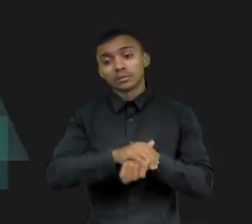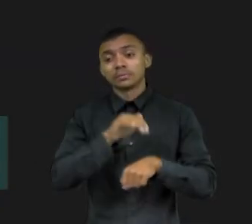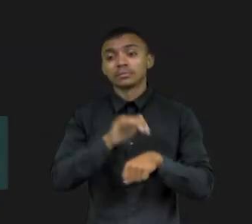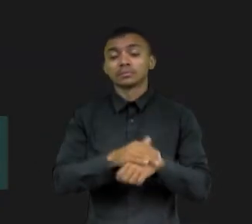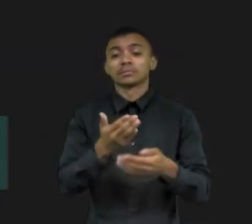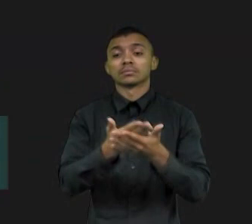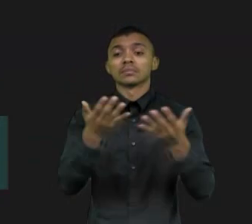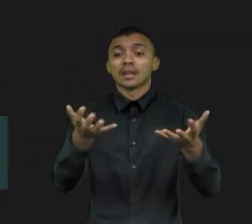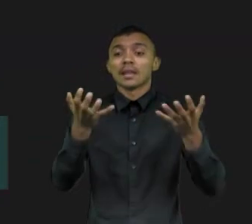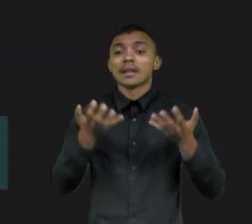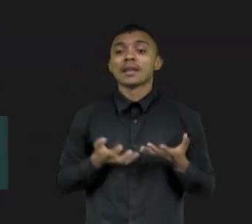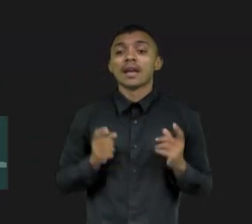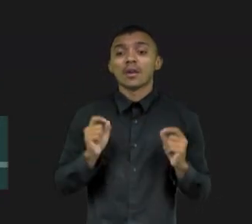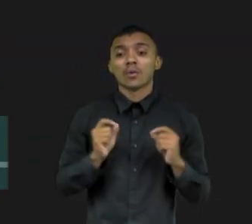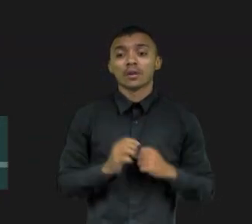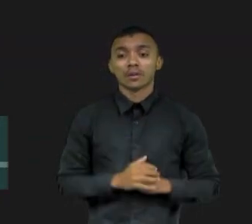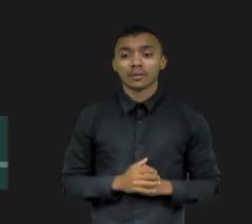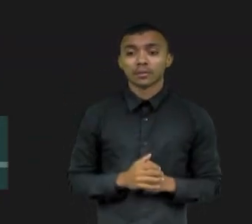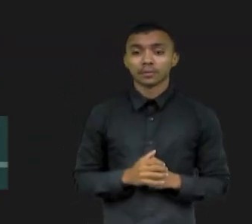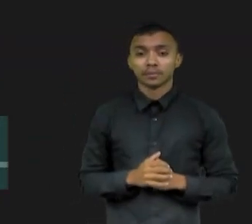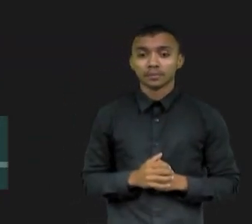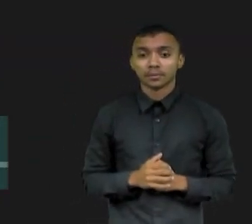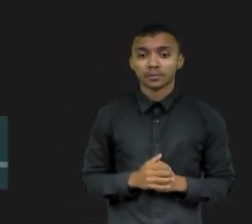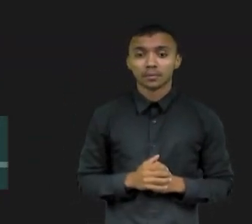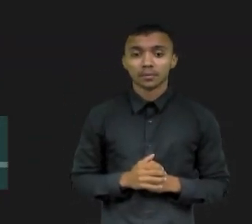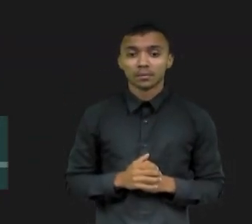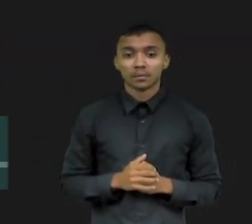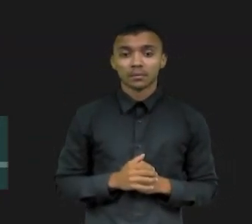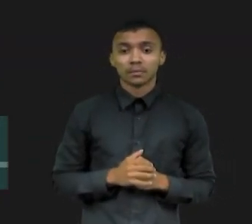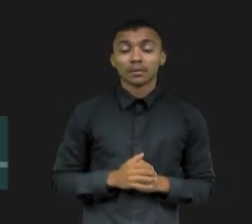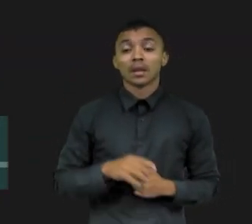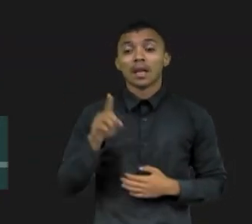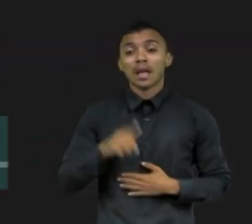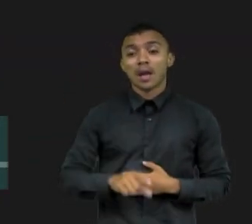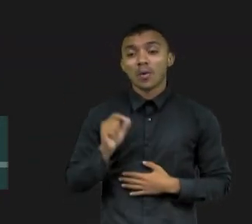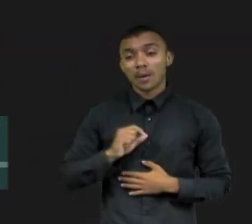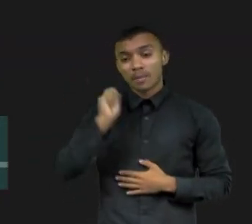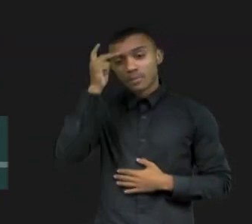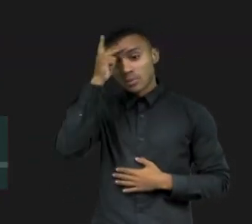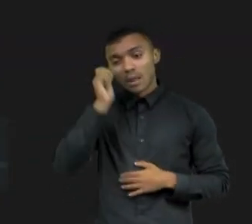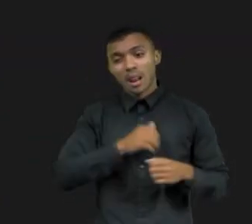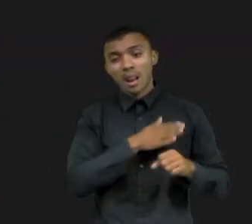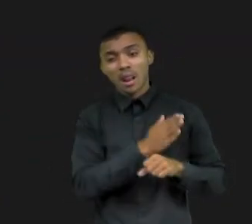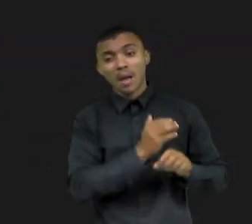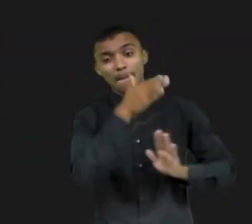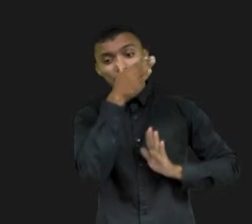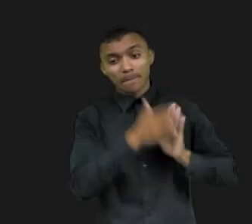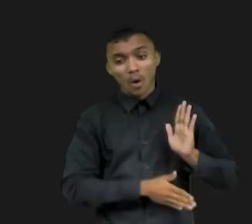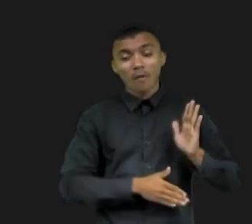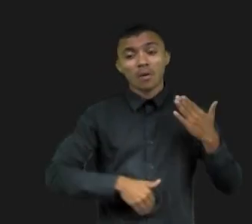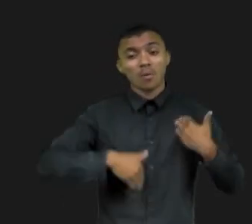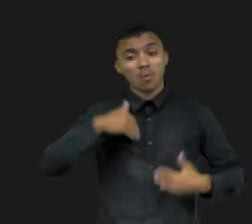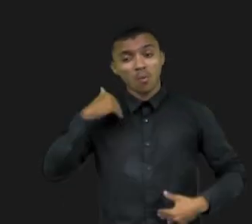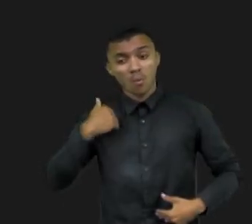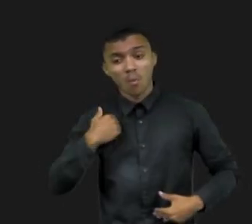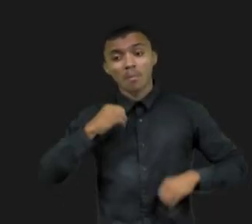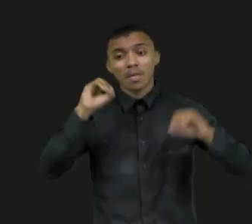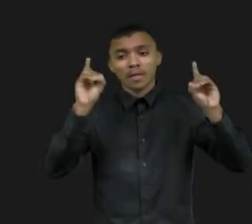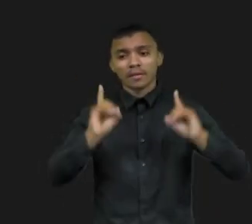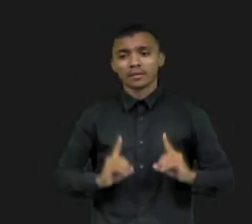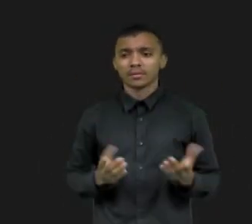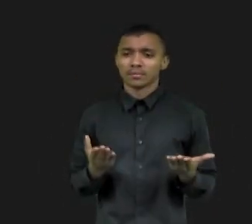querer penalizar a pessoa que ela tenha que ficar indo lá sistematicamente para provar que ela ainda é deficiente, né? Uma vez